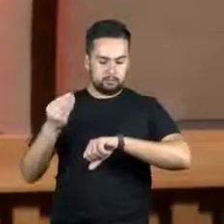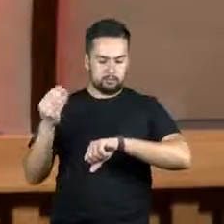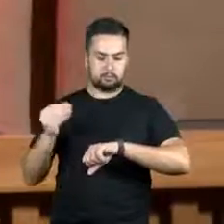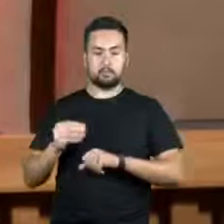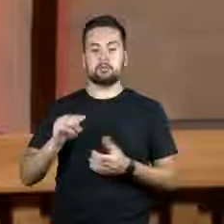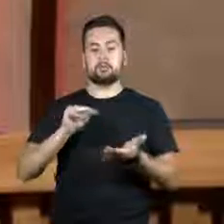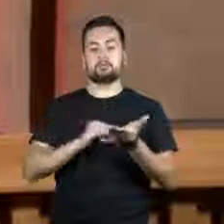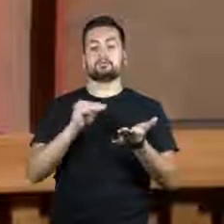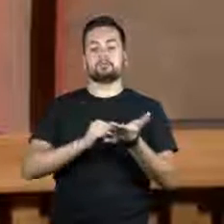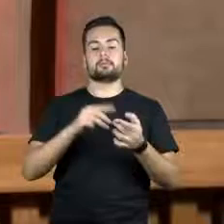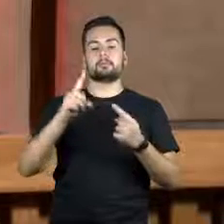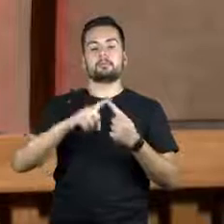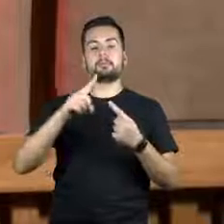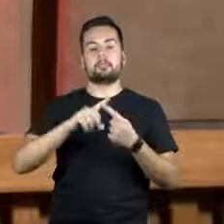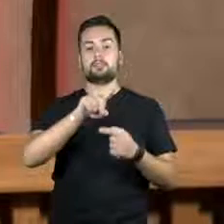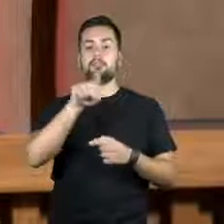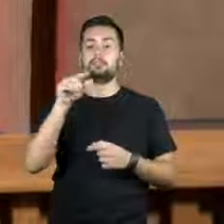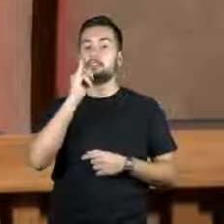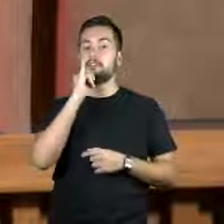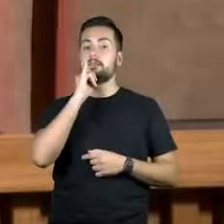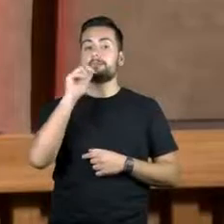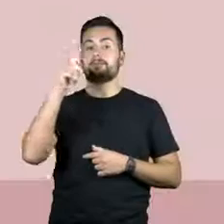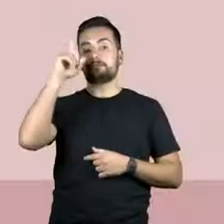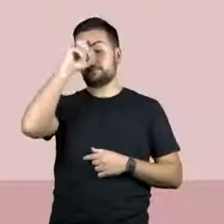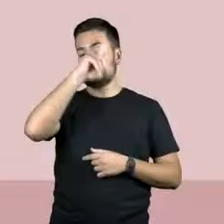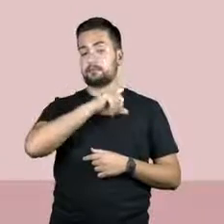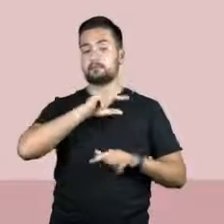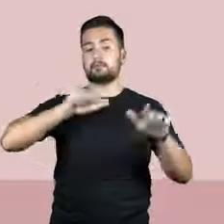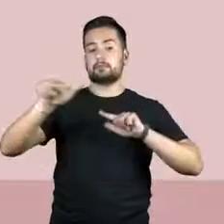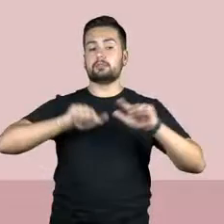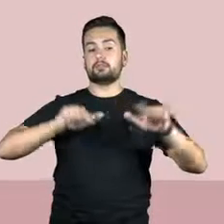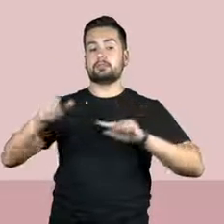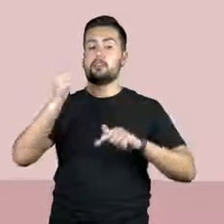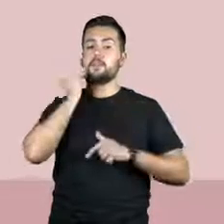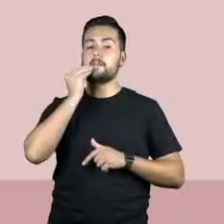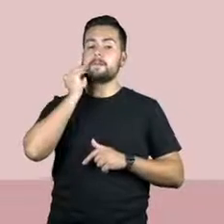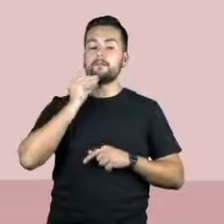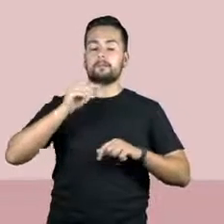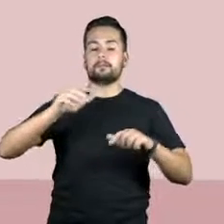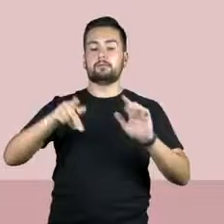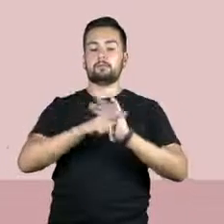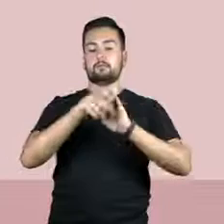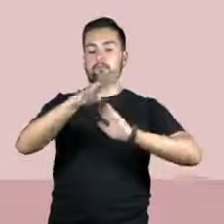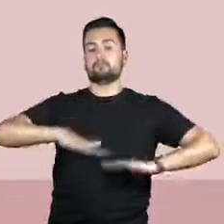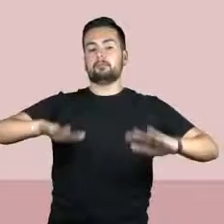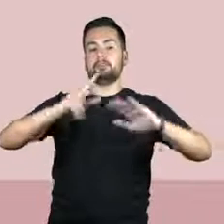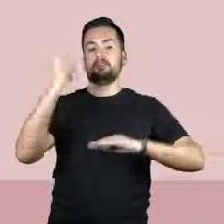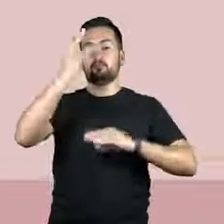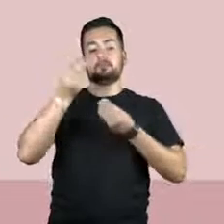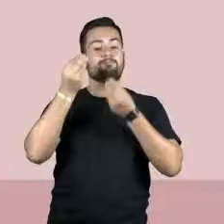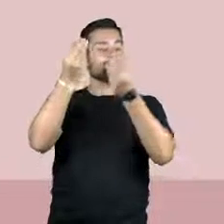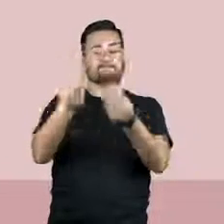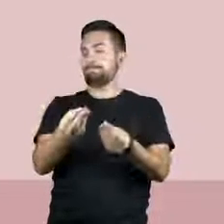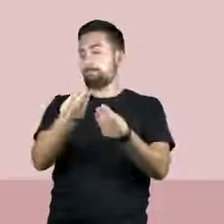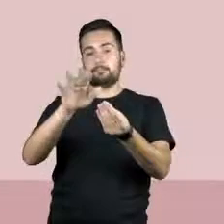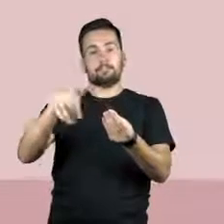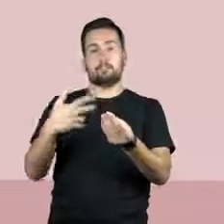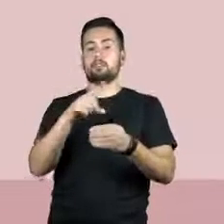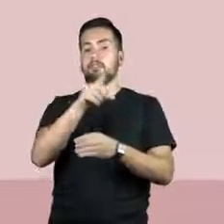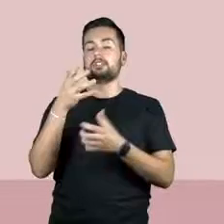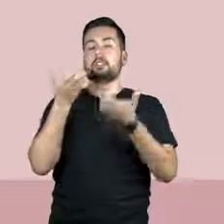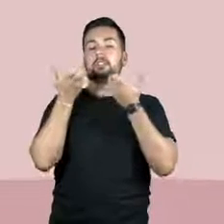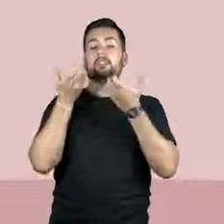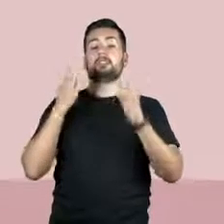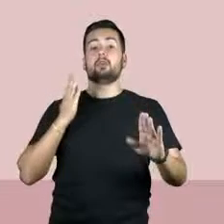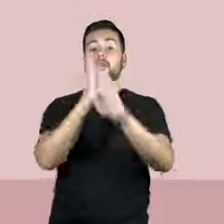de metodologia quando você tem uma dificuldade em trabalhar com um ensaio de sondagem que não te dá esse valor, tá? E você pretende